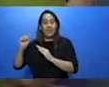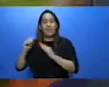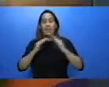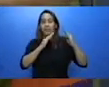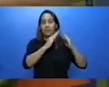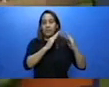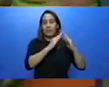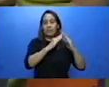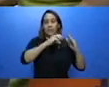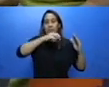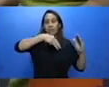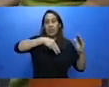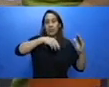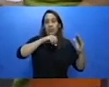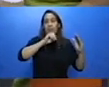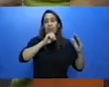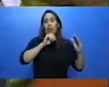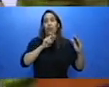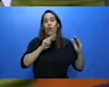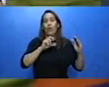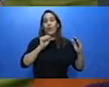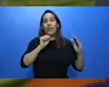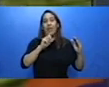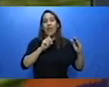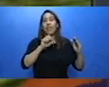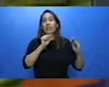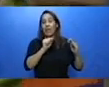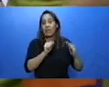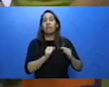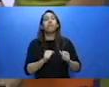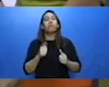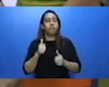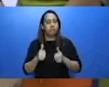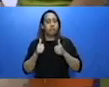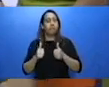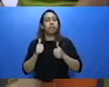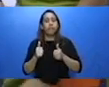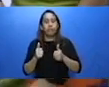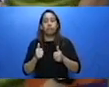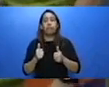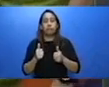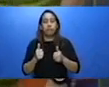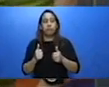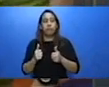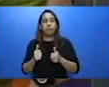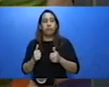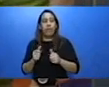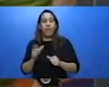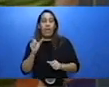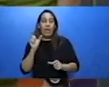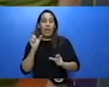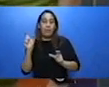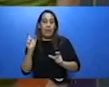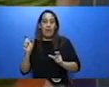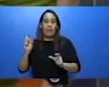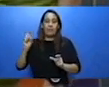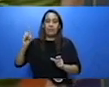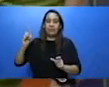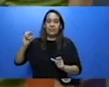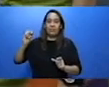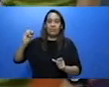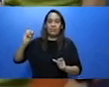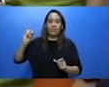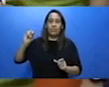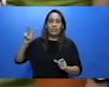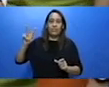local. Então, moradia é sinônimo de casa. Dividir é sinônimo